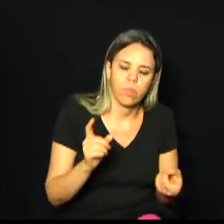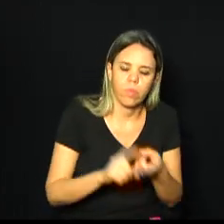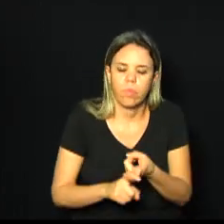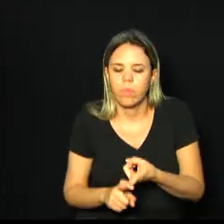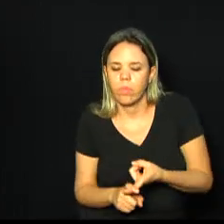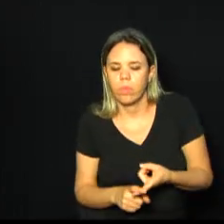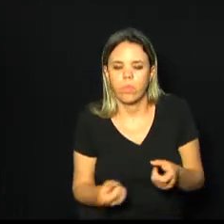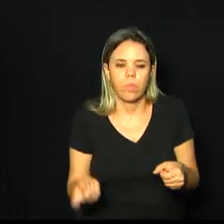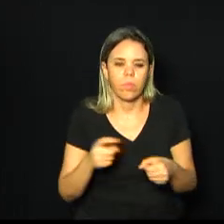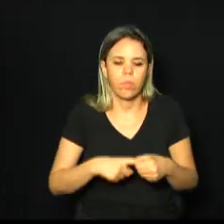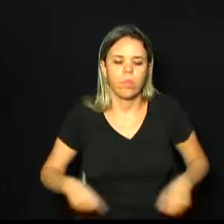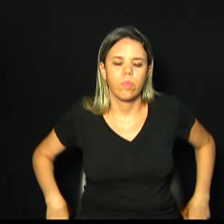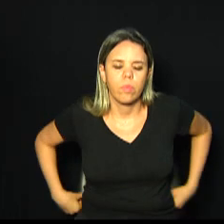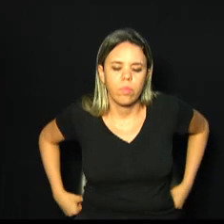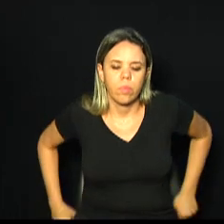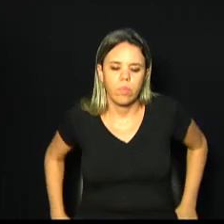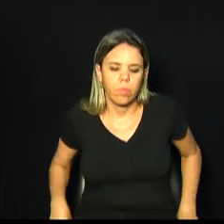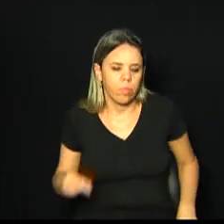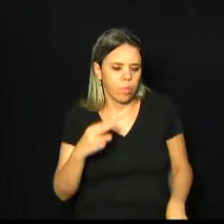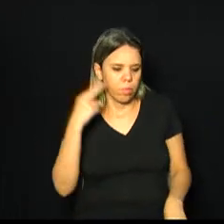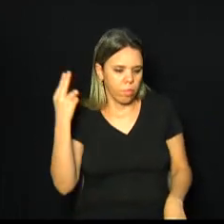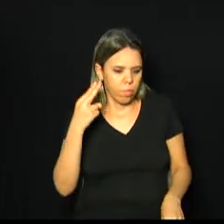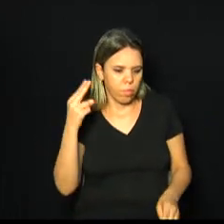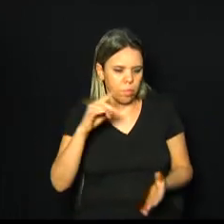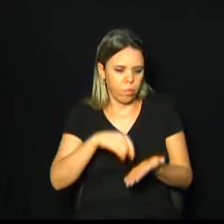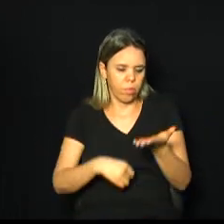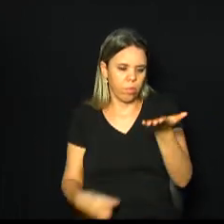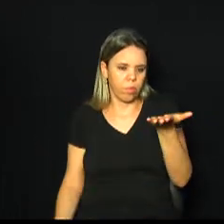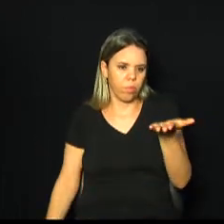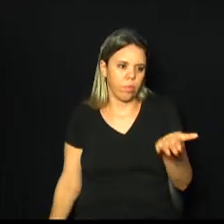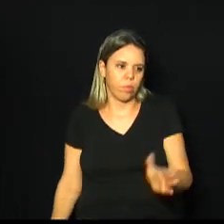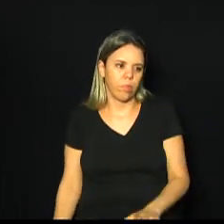que você vai voltar atrás? Você já entregou o documento.